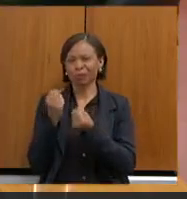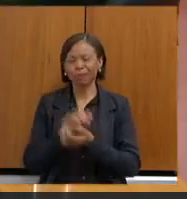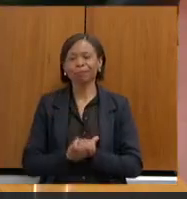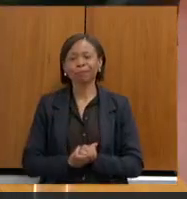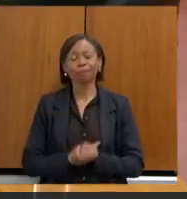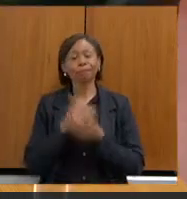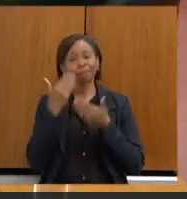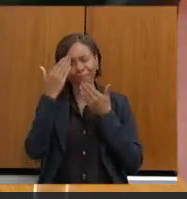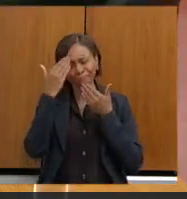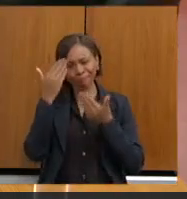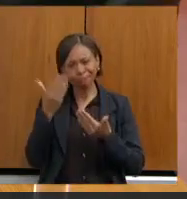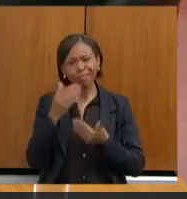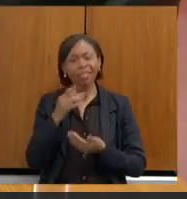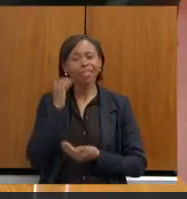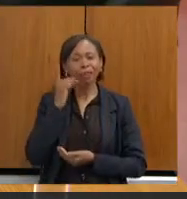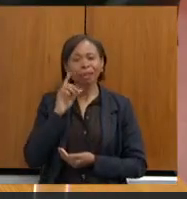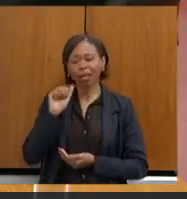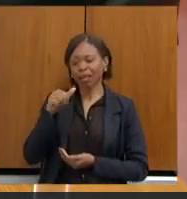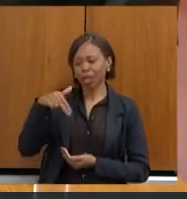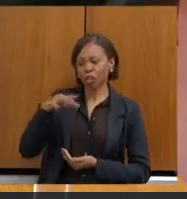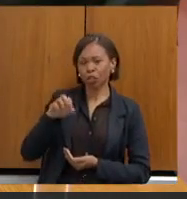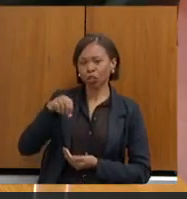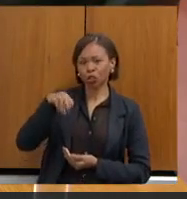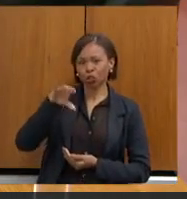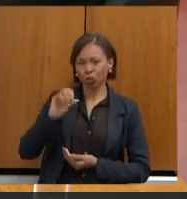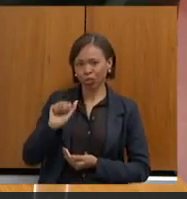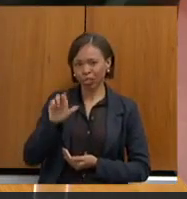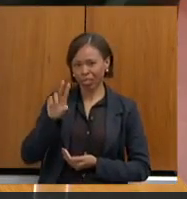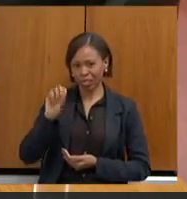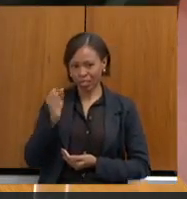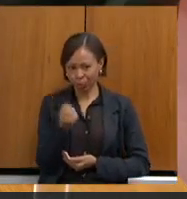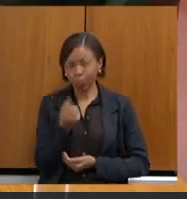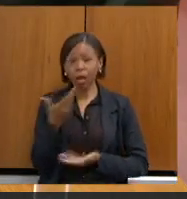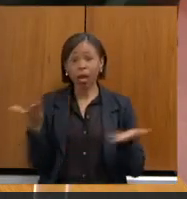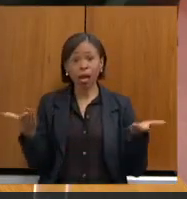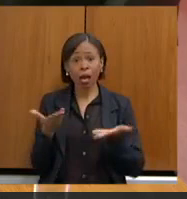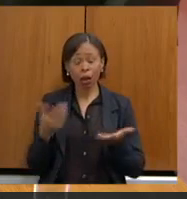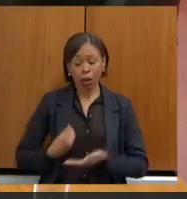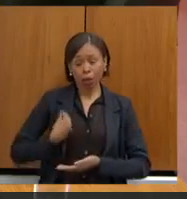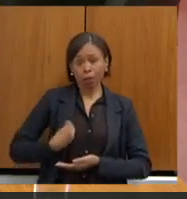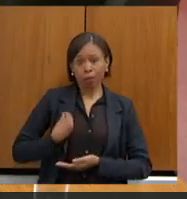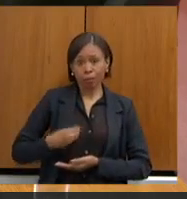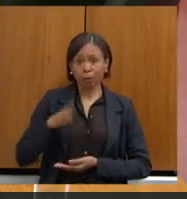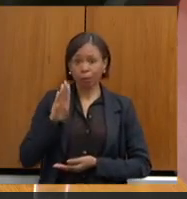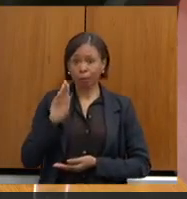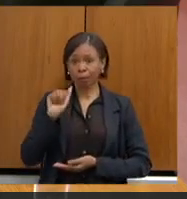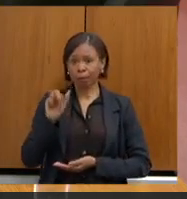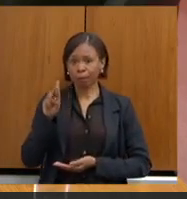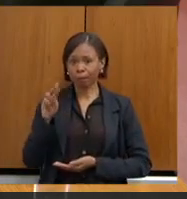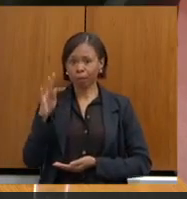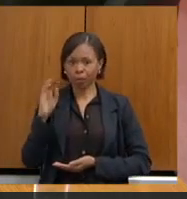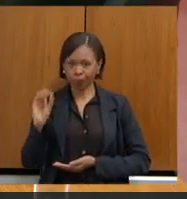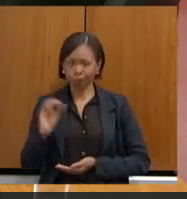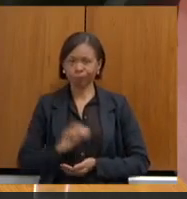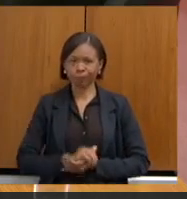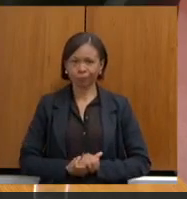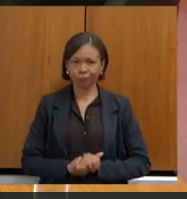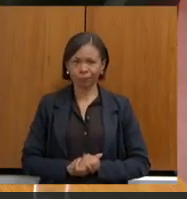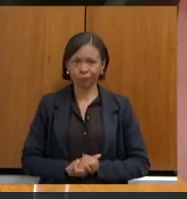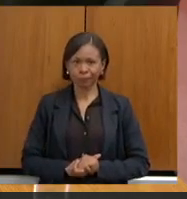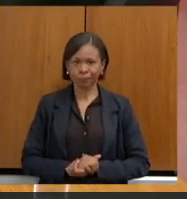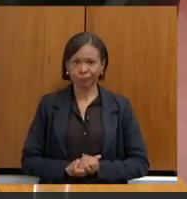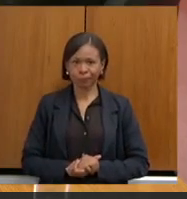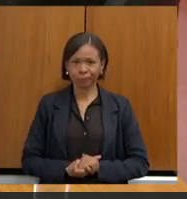agradecemos e te abençoe Deputado Antonio Carlos Arantes solicitamos a participação do deputado o Arthur o lustre